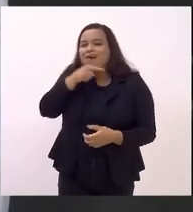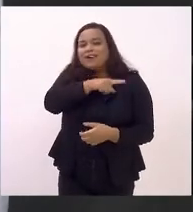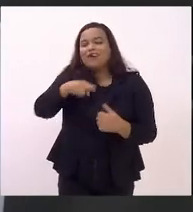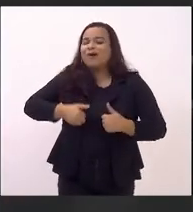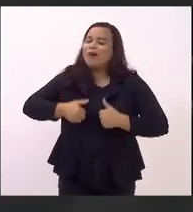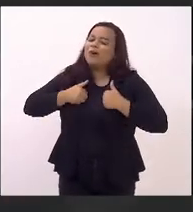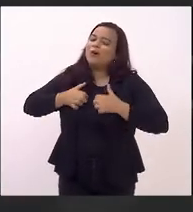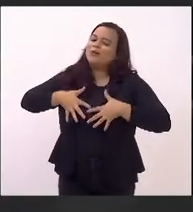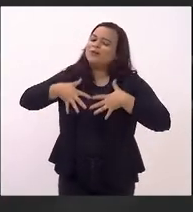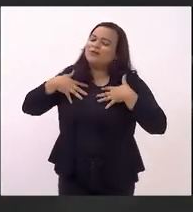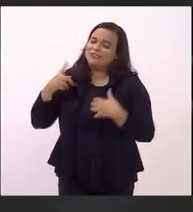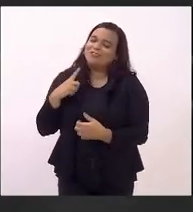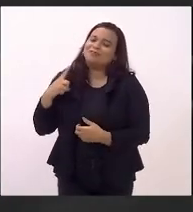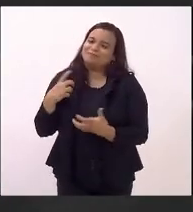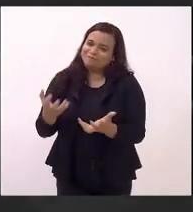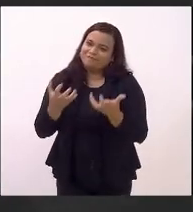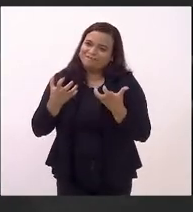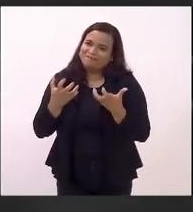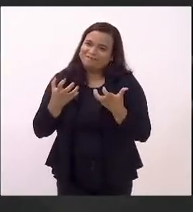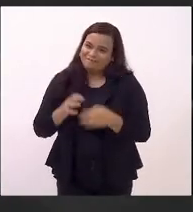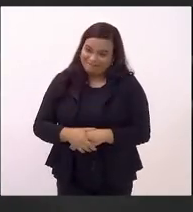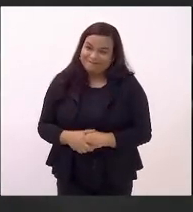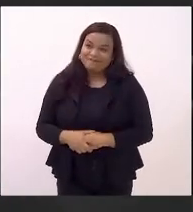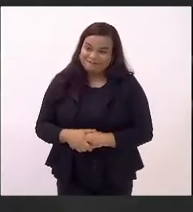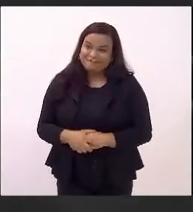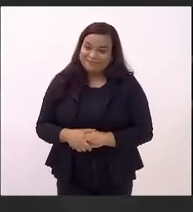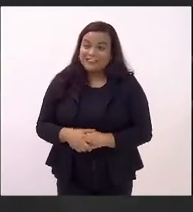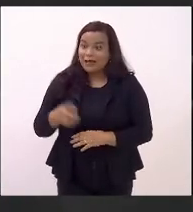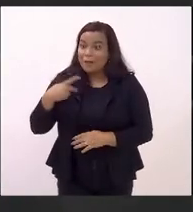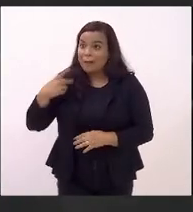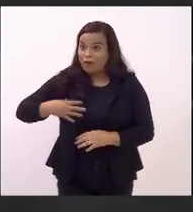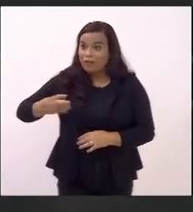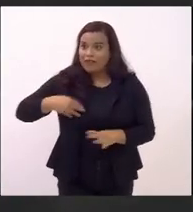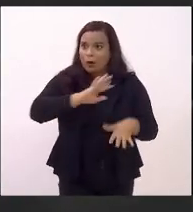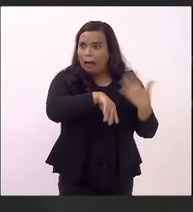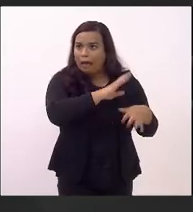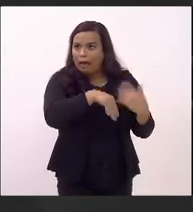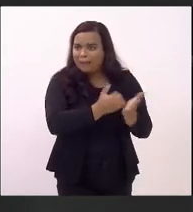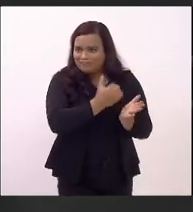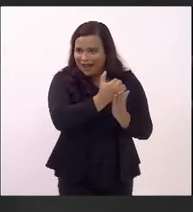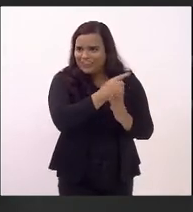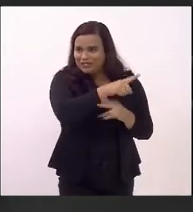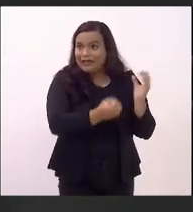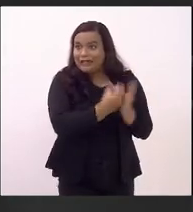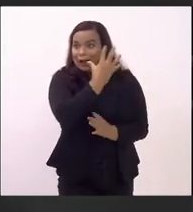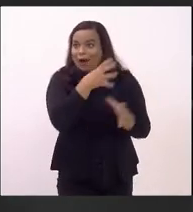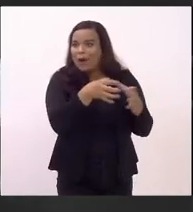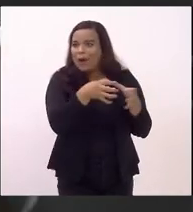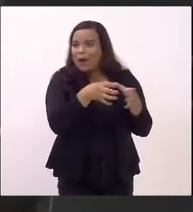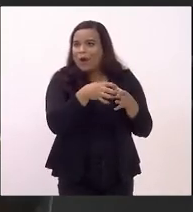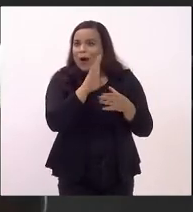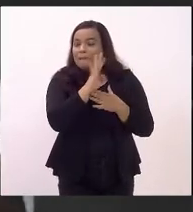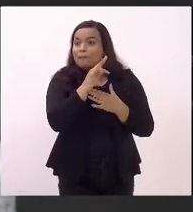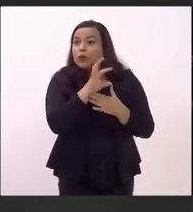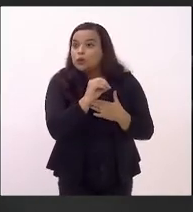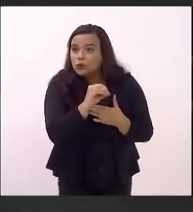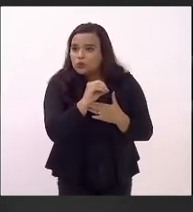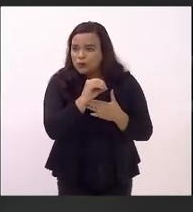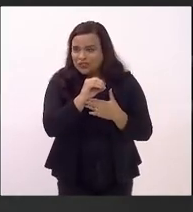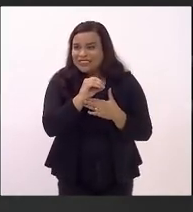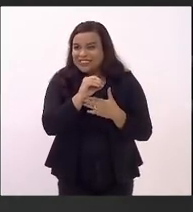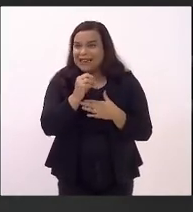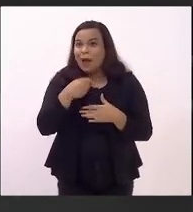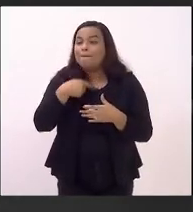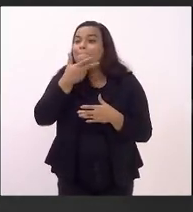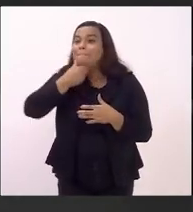Ao ponto que o meu anarquista, que criou o coletivo Broto. Broto era meu padrasto. Quando